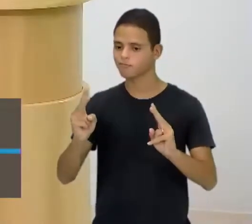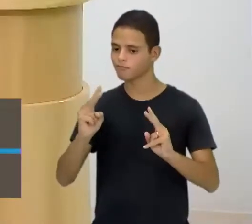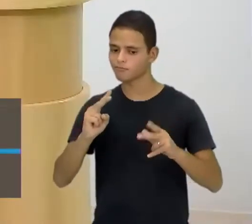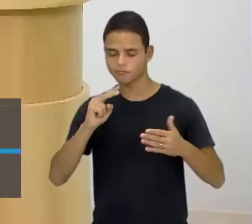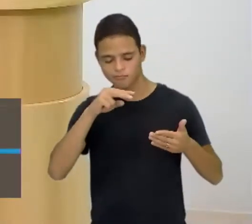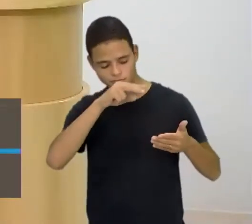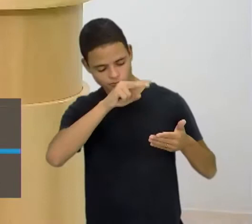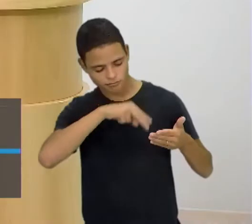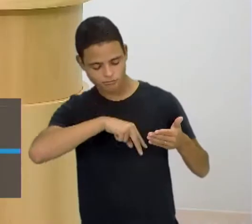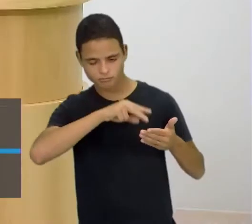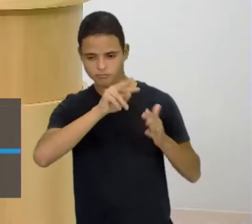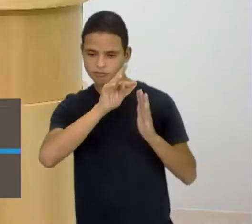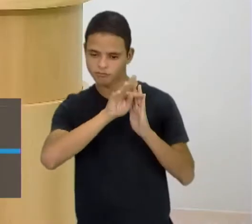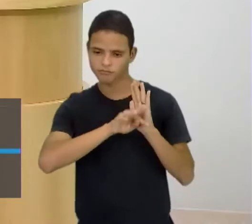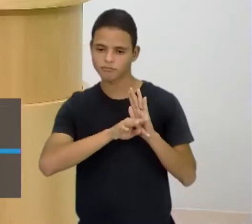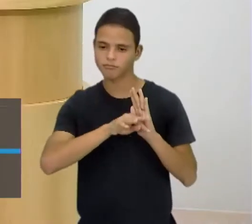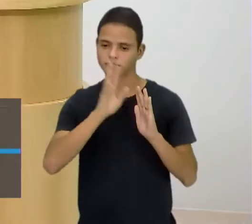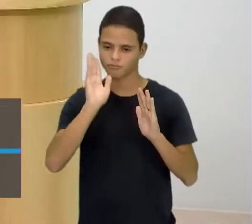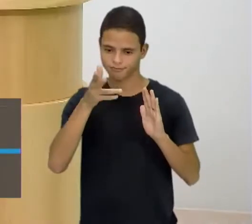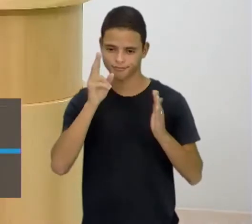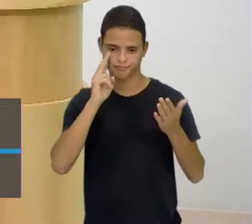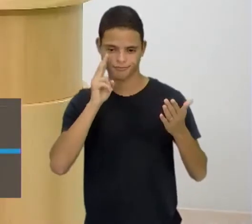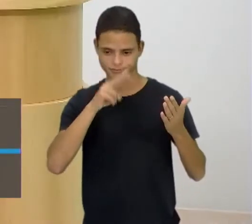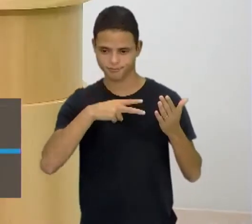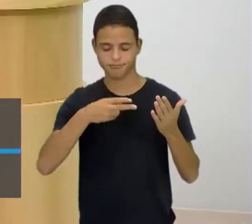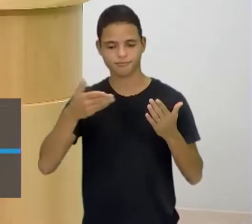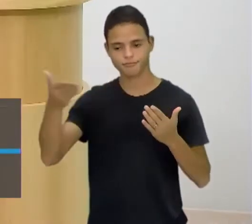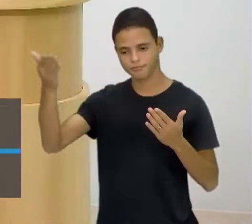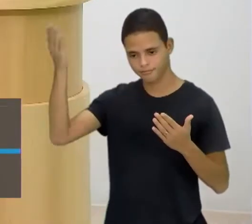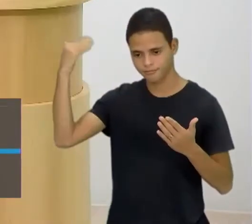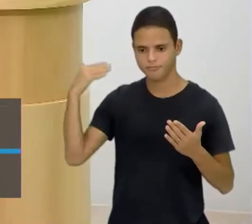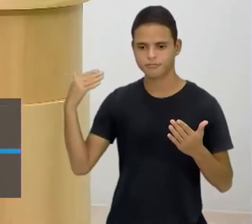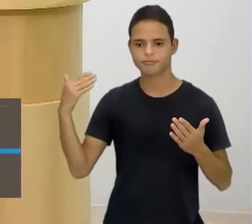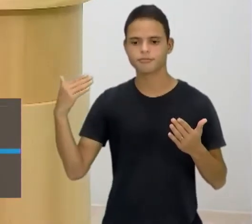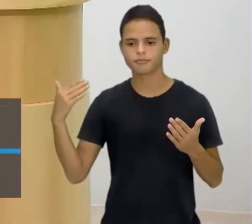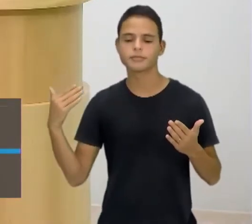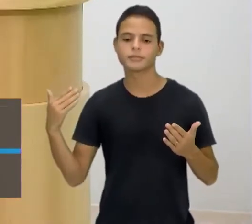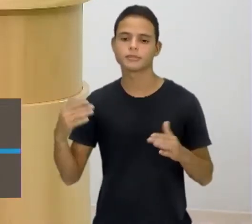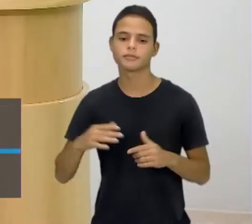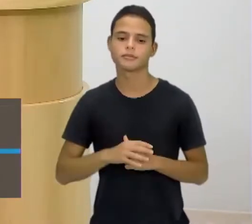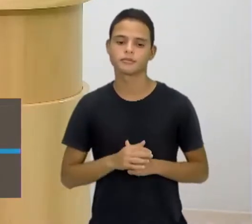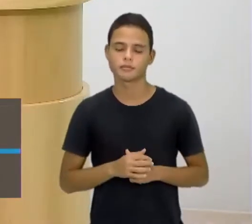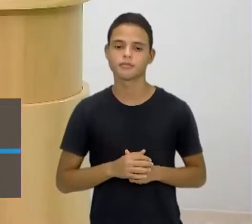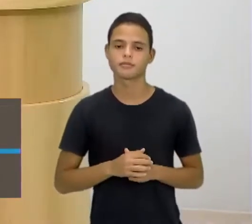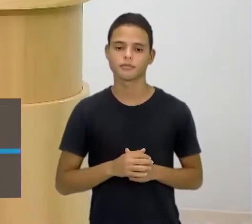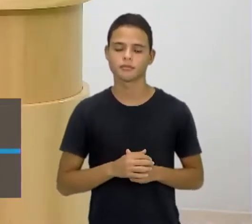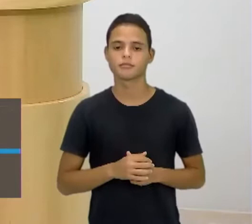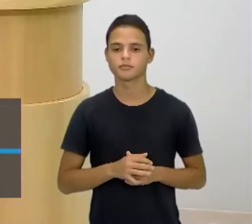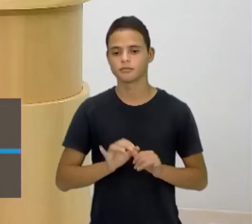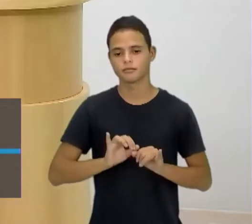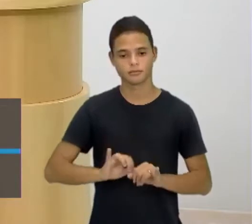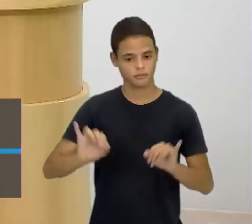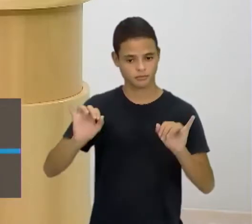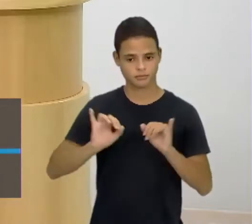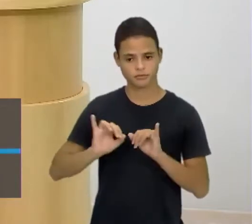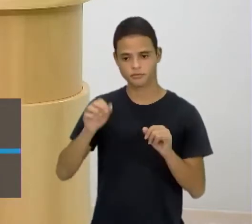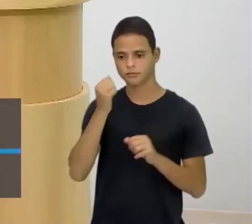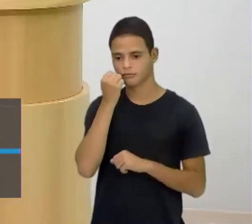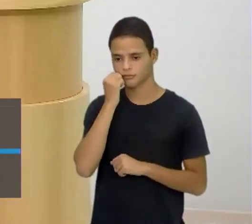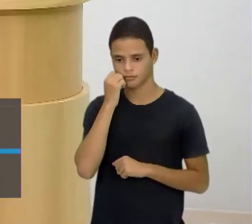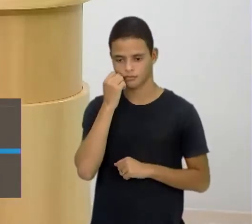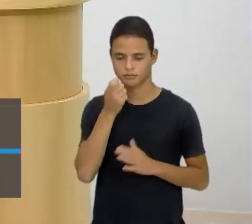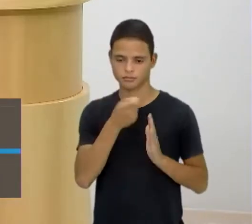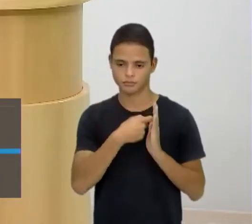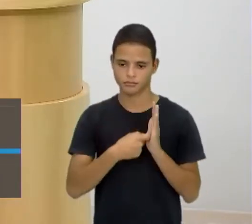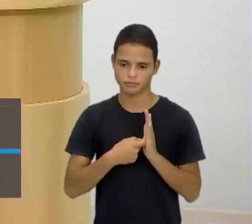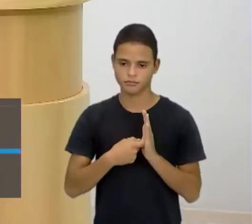de um texto que nós já vimos na aula anterior. Na aula anterior, por se tratar do artigo de divulgação científica, nós focamos